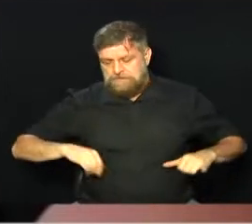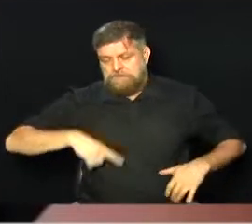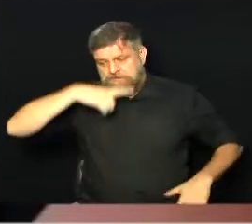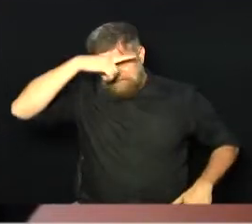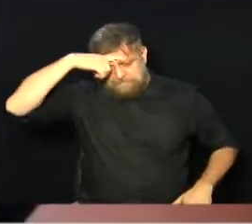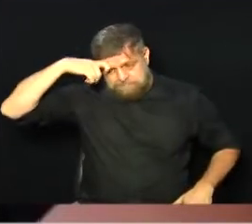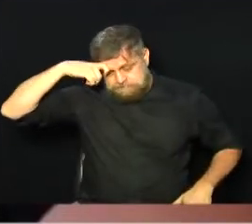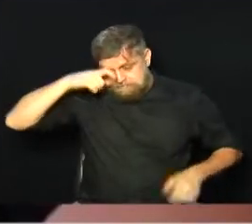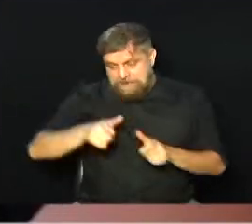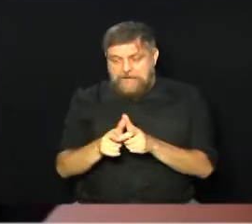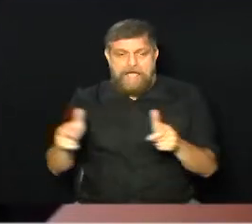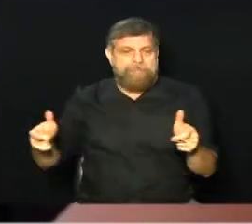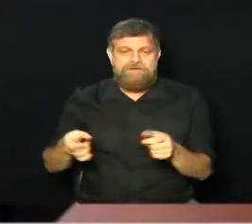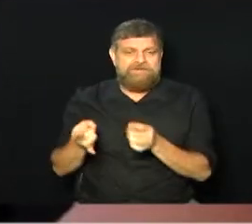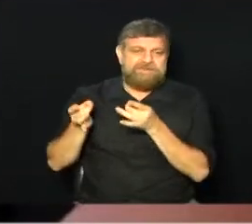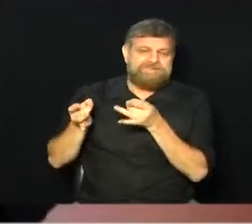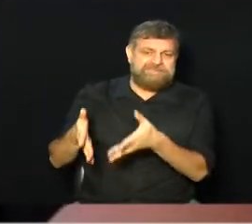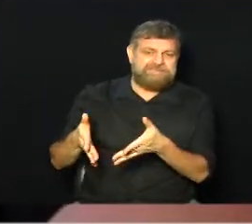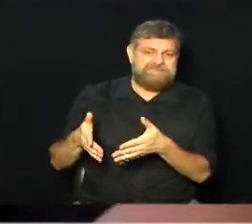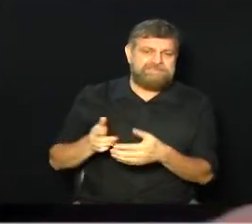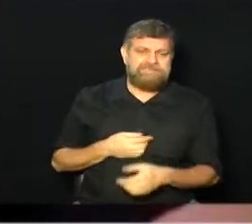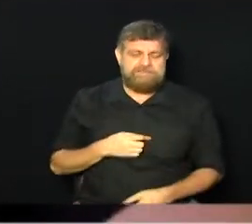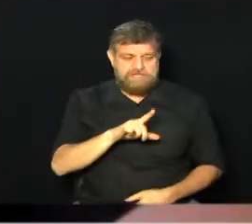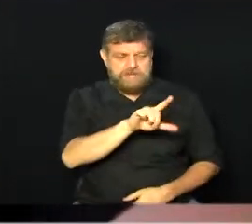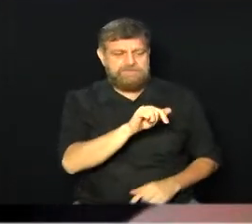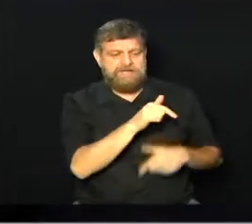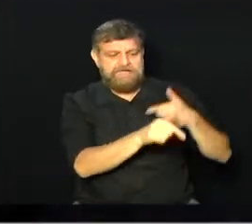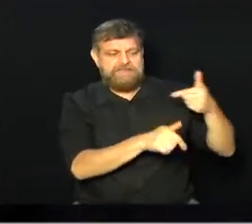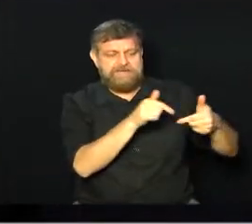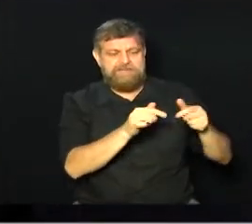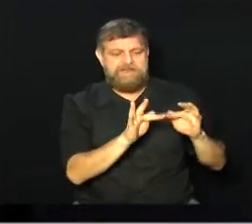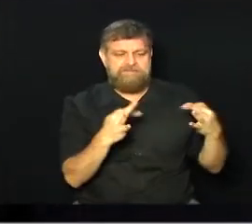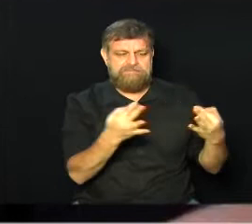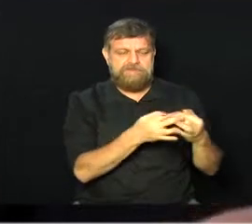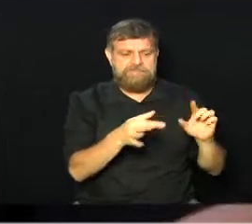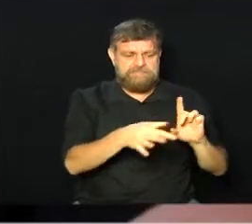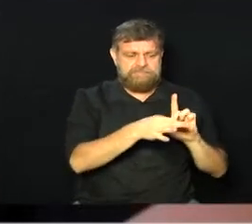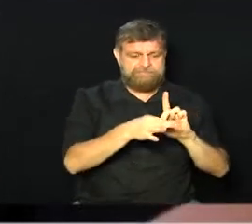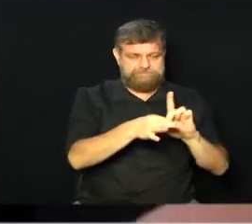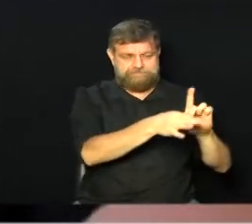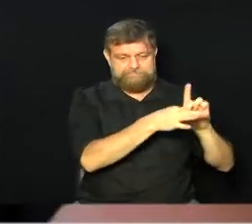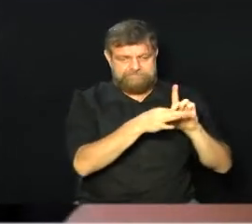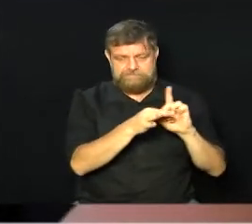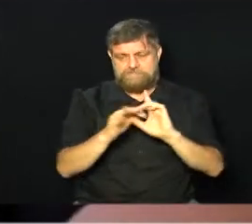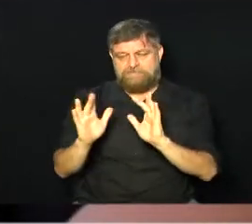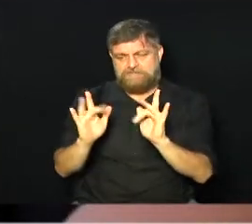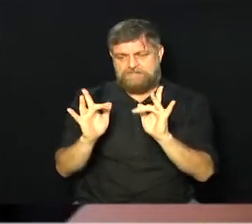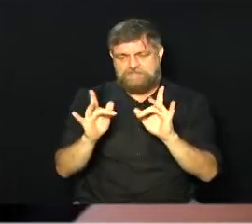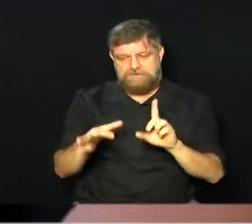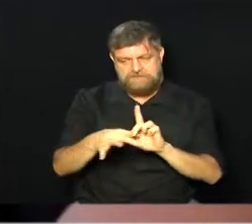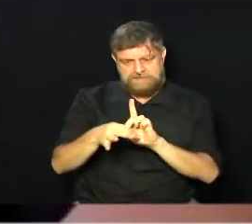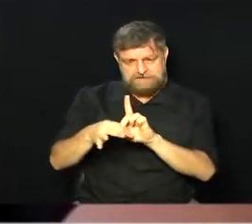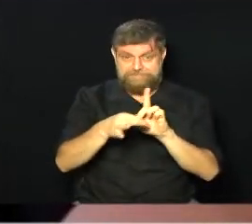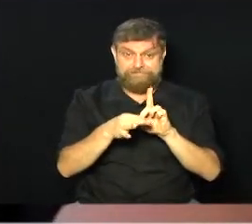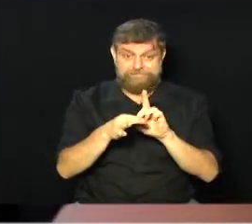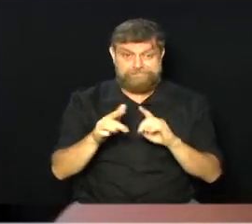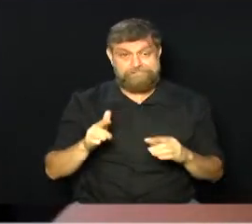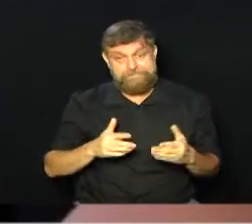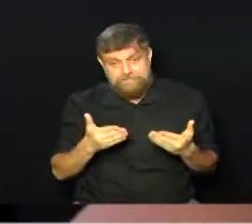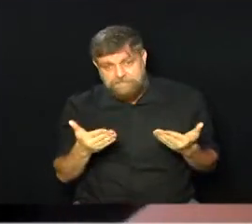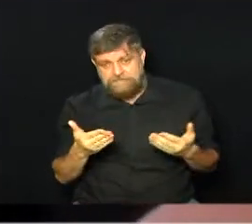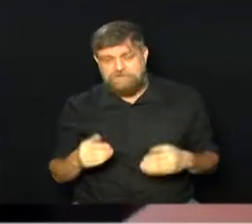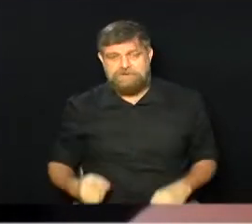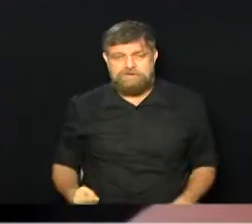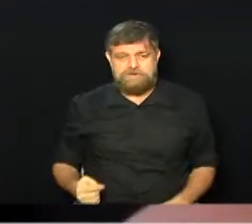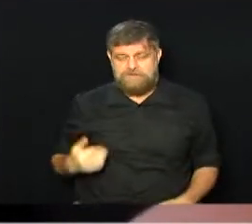de jogar por isso. Aí preferem trabalhar, ficar perto de família, ficar perto de namorada, família. Então,